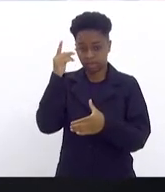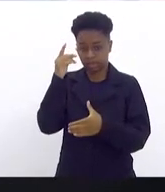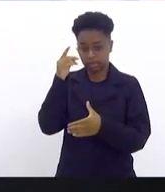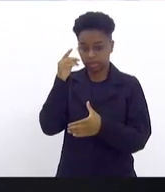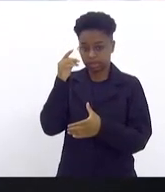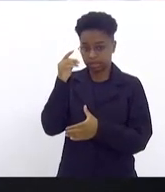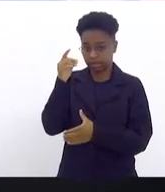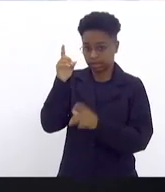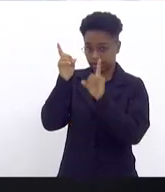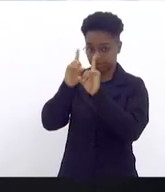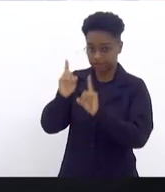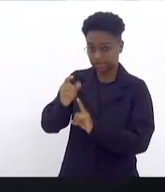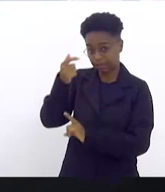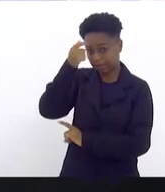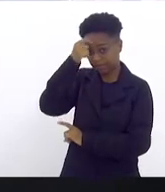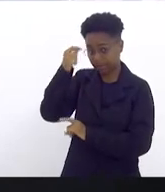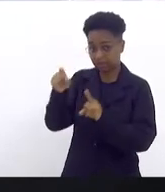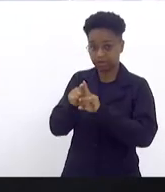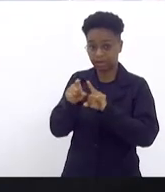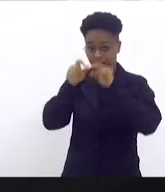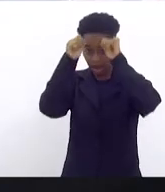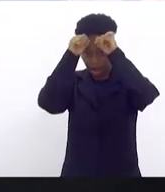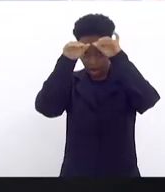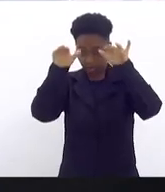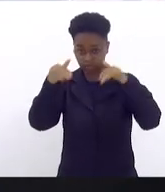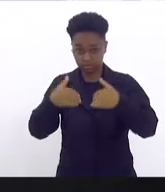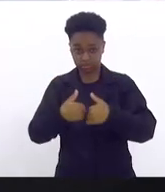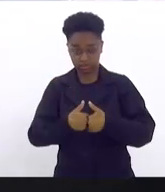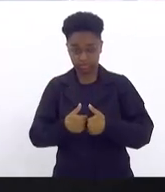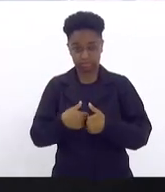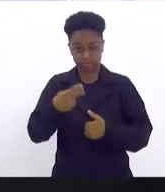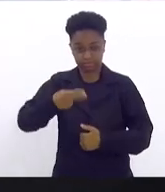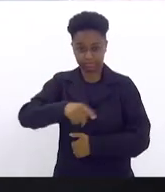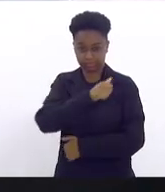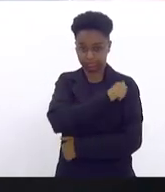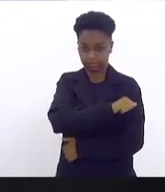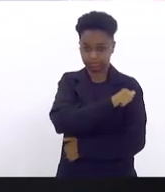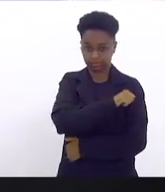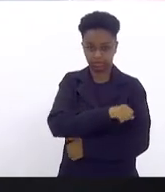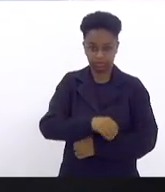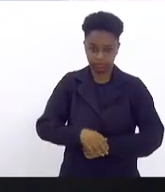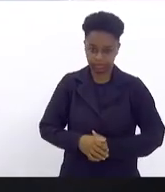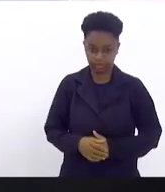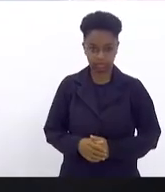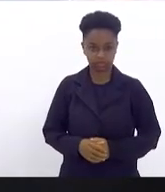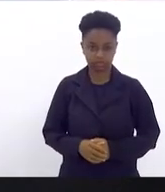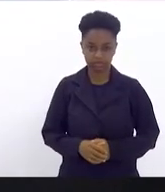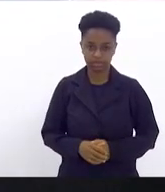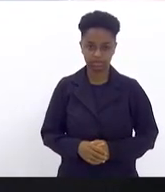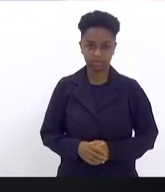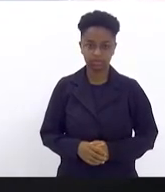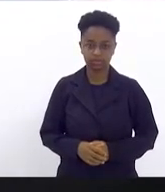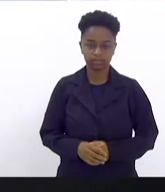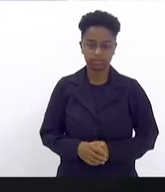de Janeiro e dá outras providências. O meu parecer é pela constitucionalidade.